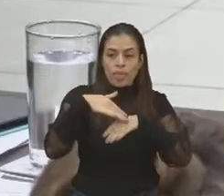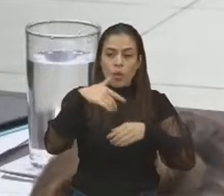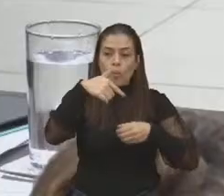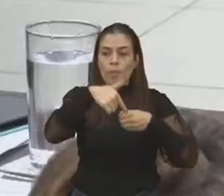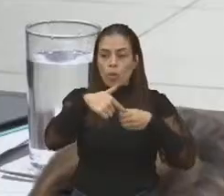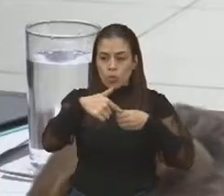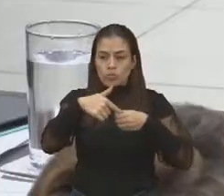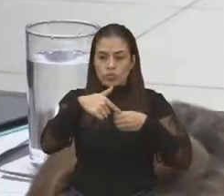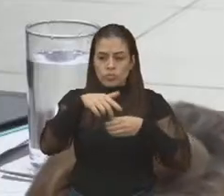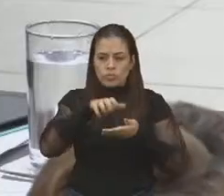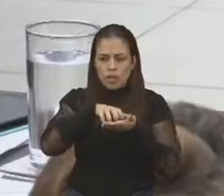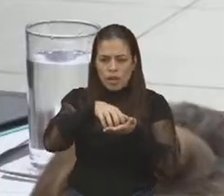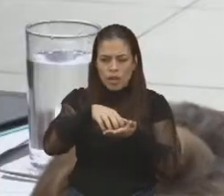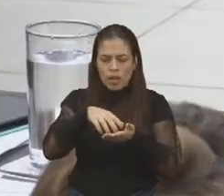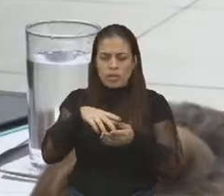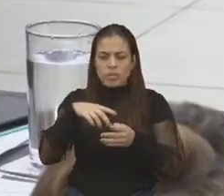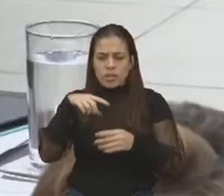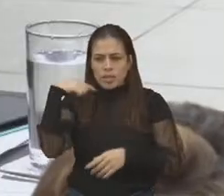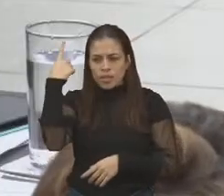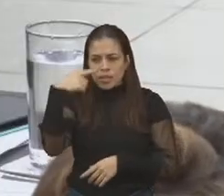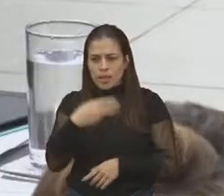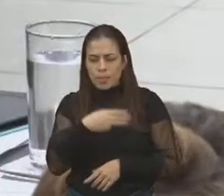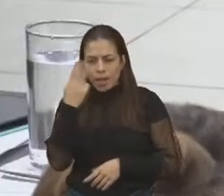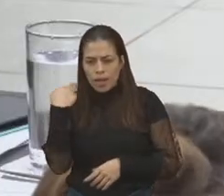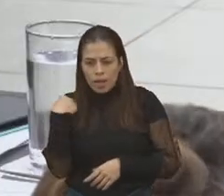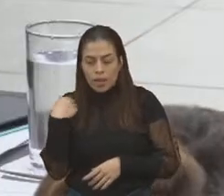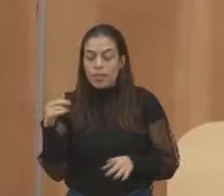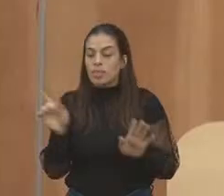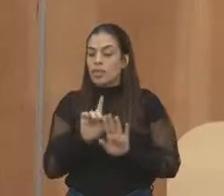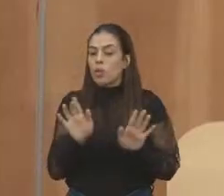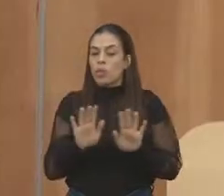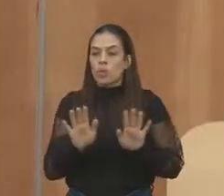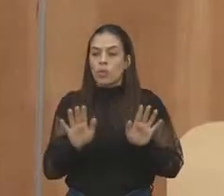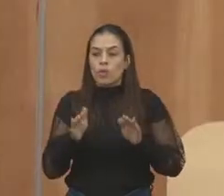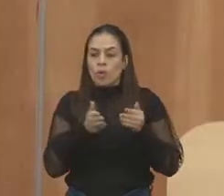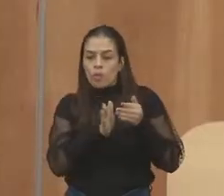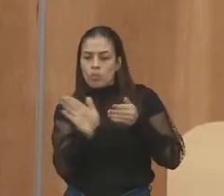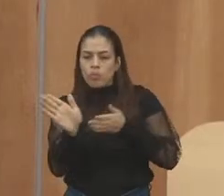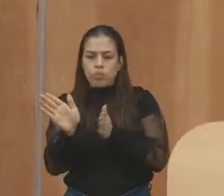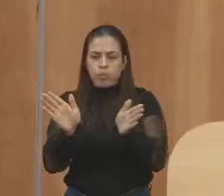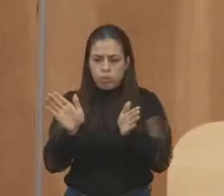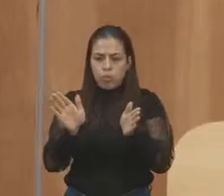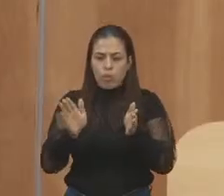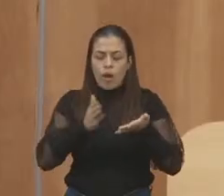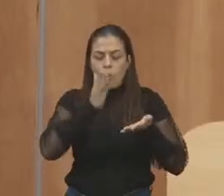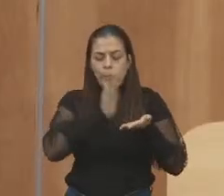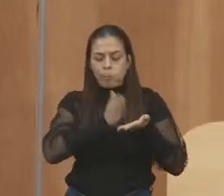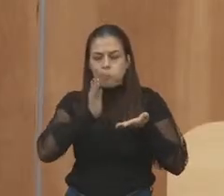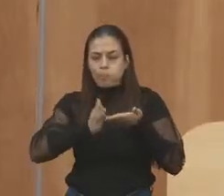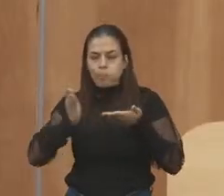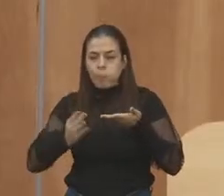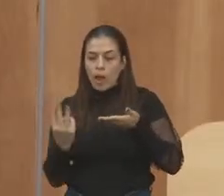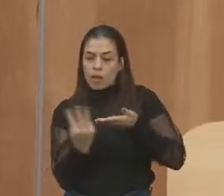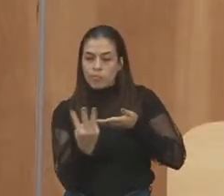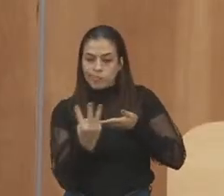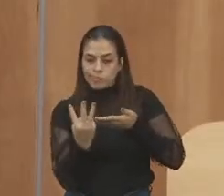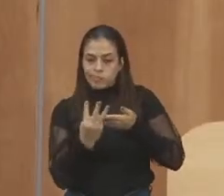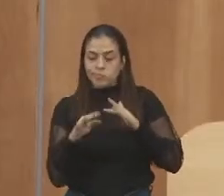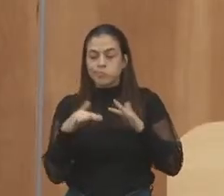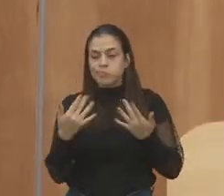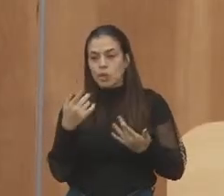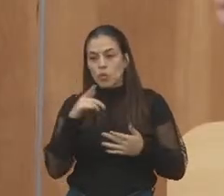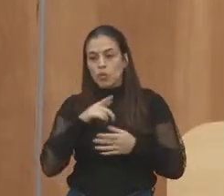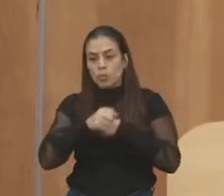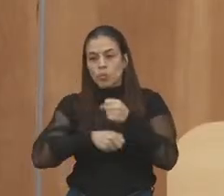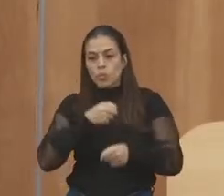Aqui, Santa Maria. Não, vai ser no trecho 1. Vai ser uma obra fatiada em 3 trechos. Previsto para